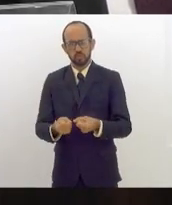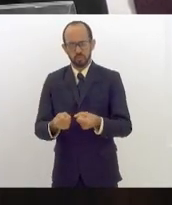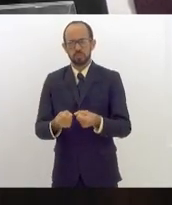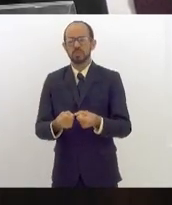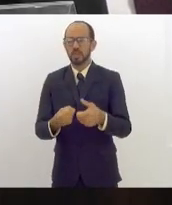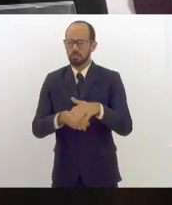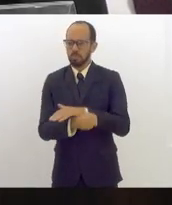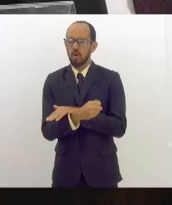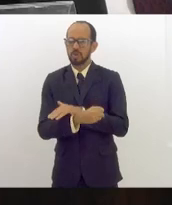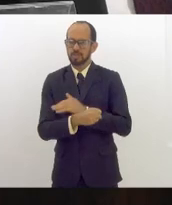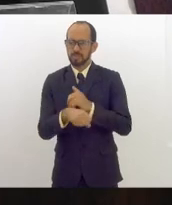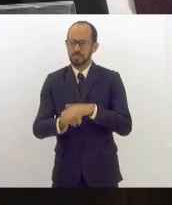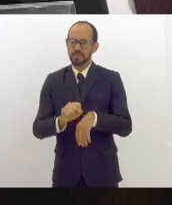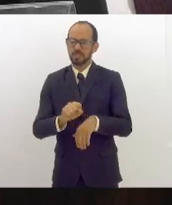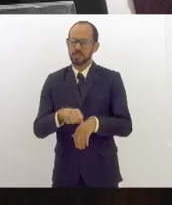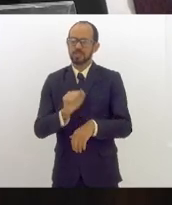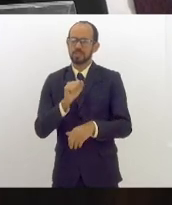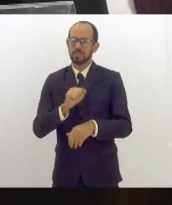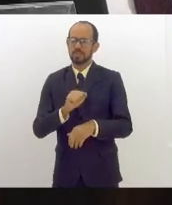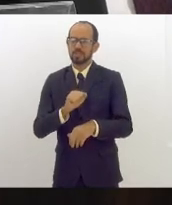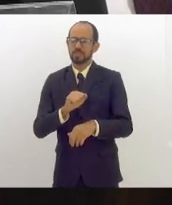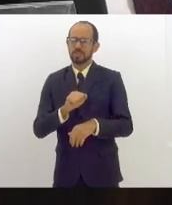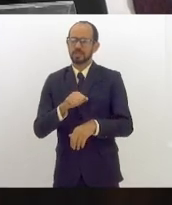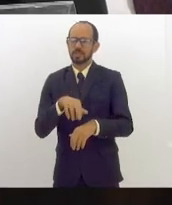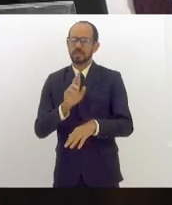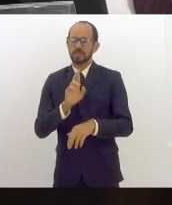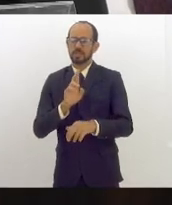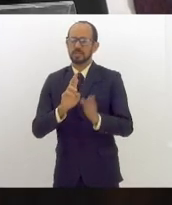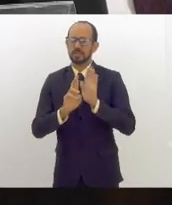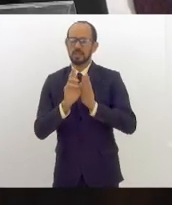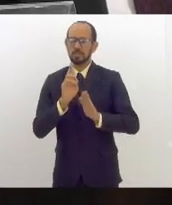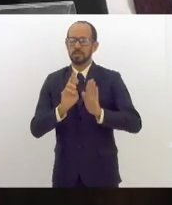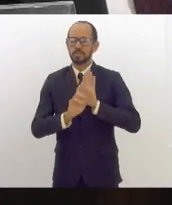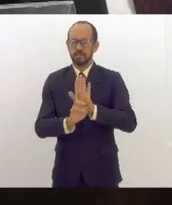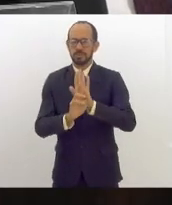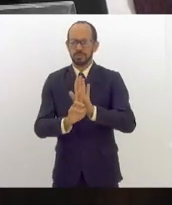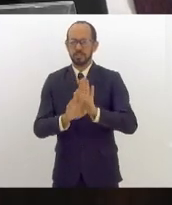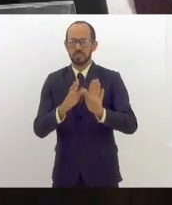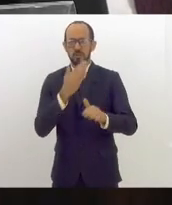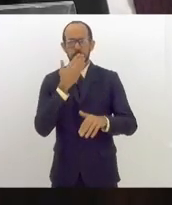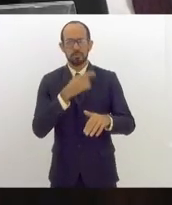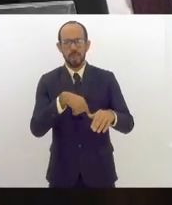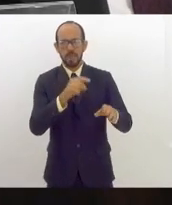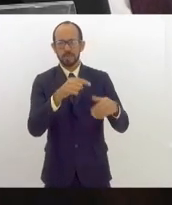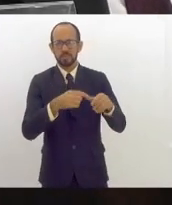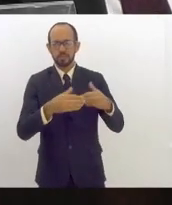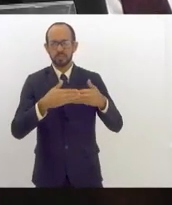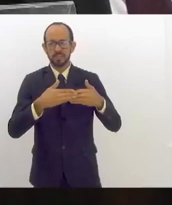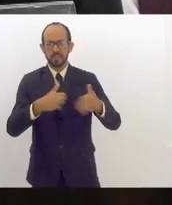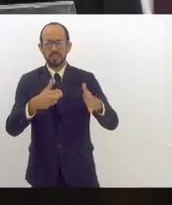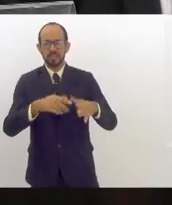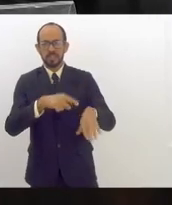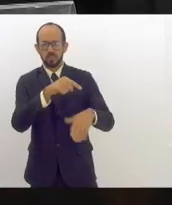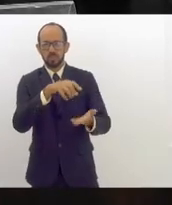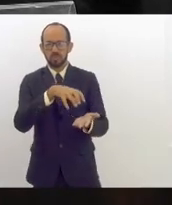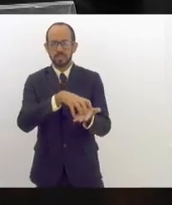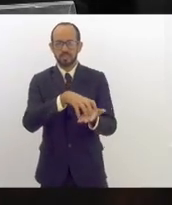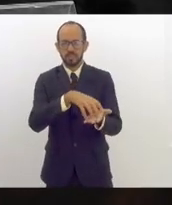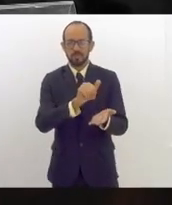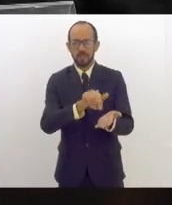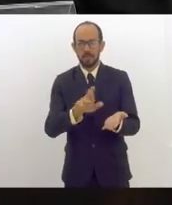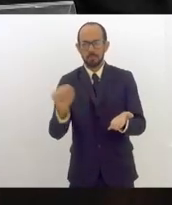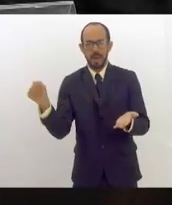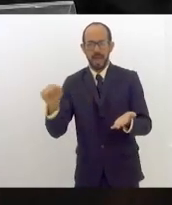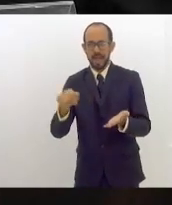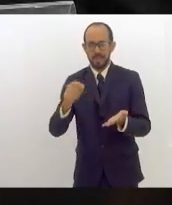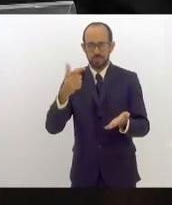fazer pedido de público que inaugura e antes do final do mandato dele a sede da subseção da Barra que nós fundamos juntos e é o nosso legado